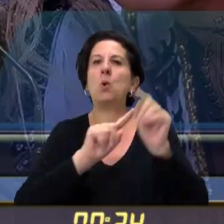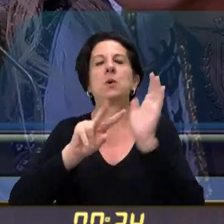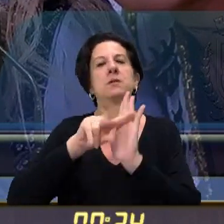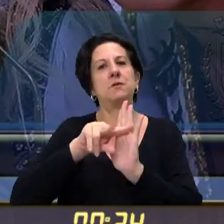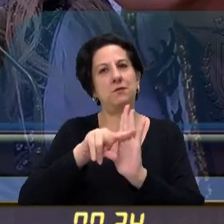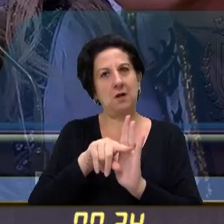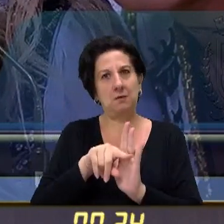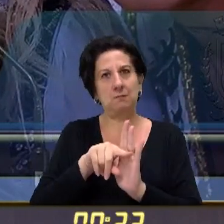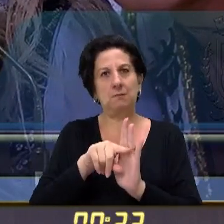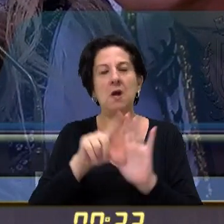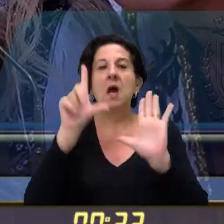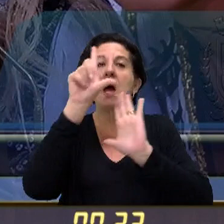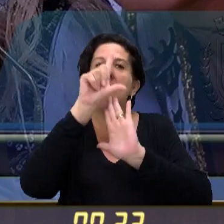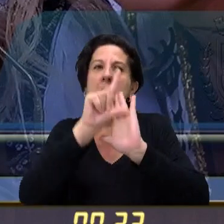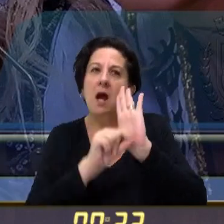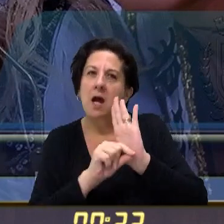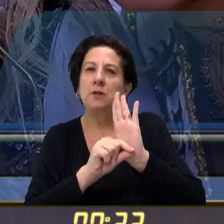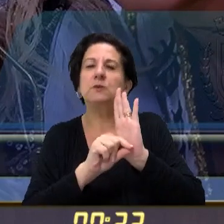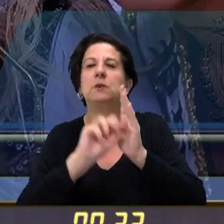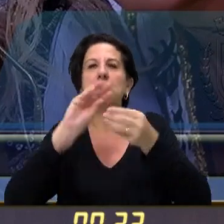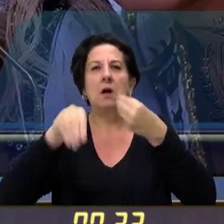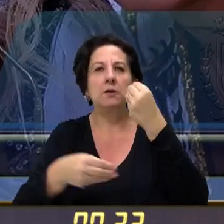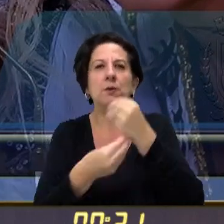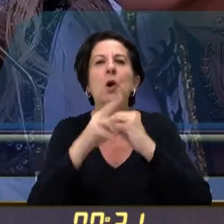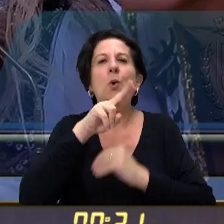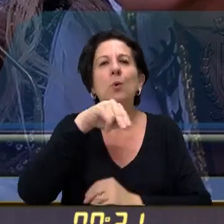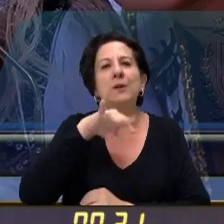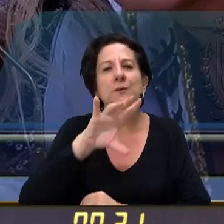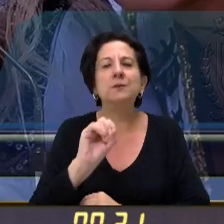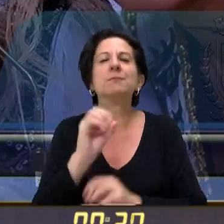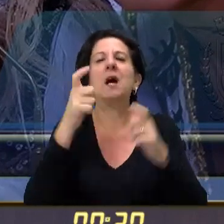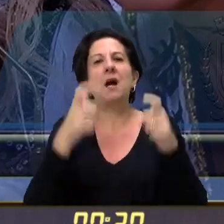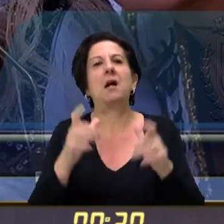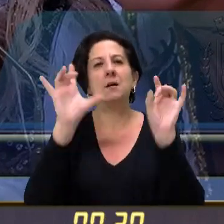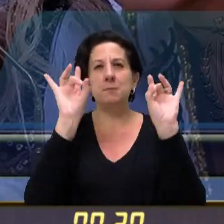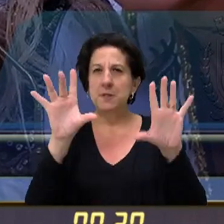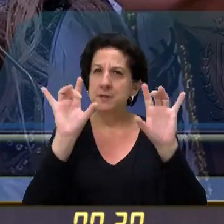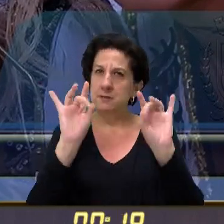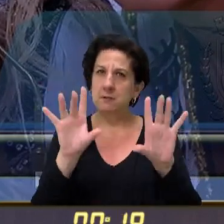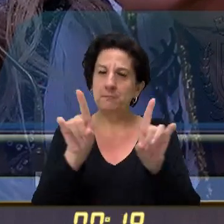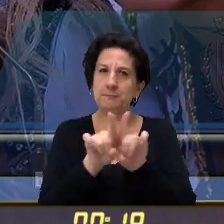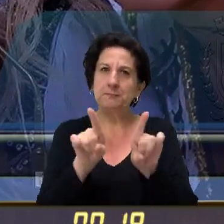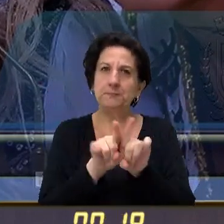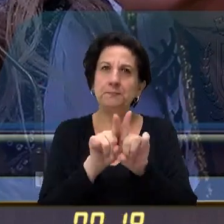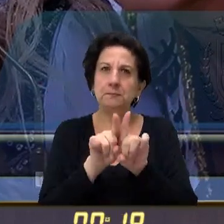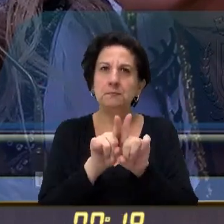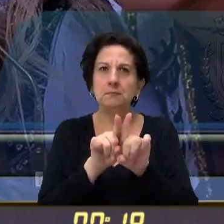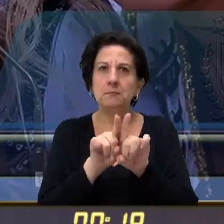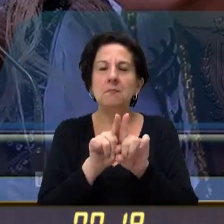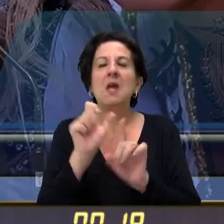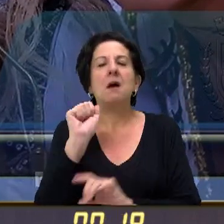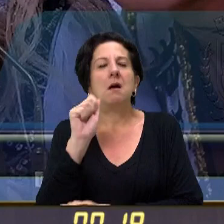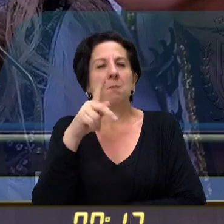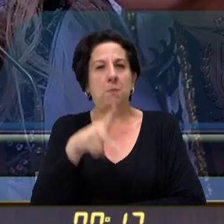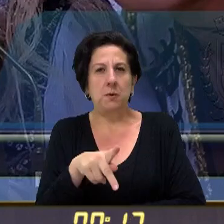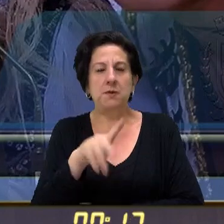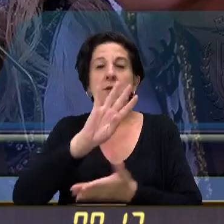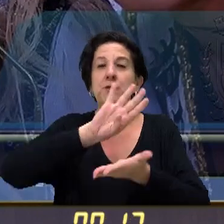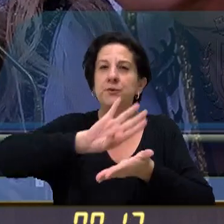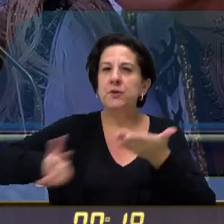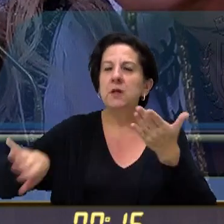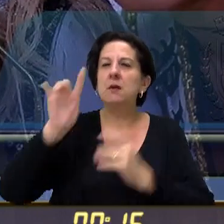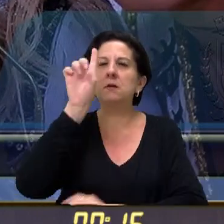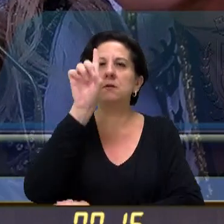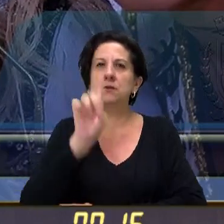sindicais, redução nos adicionais de unidocência, classe especial e penosidade. E para os aposentados, a retirada